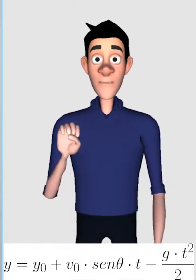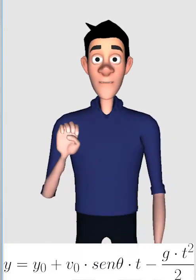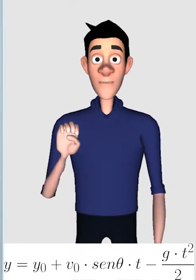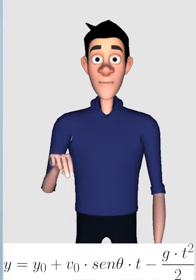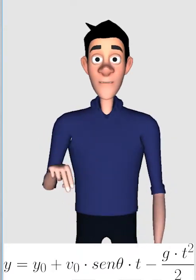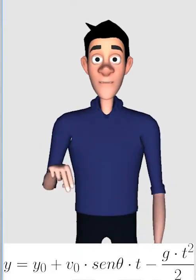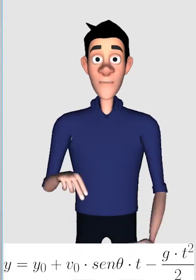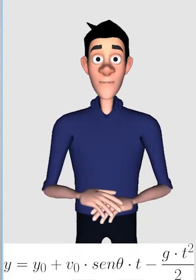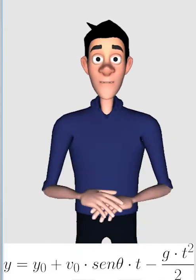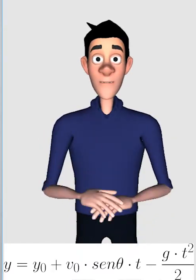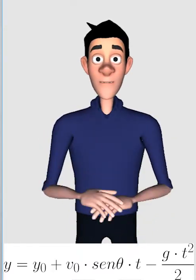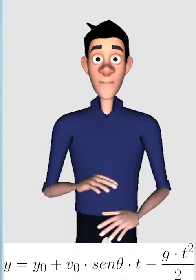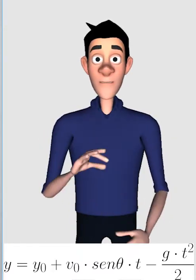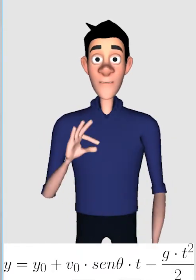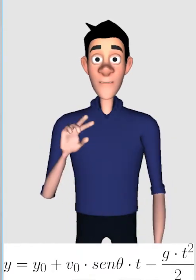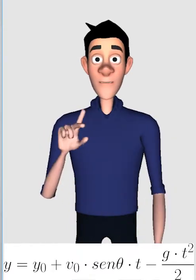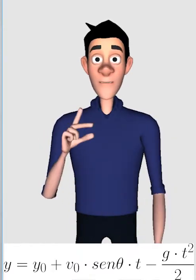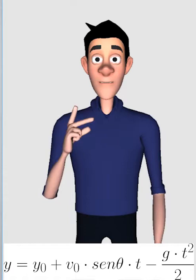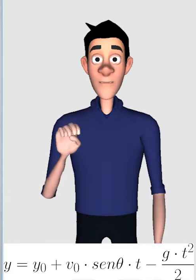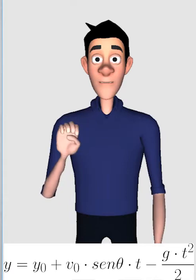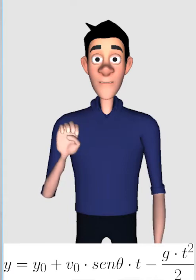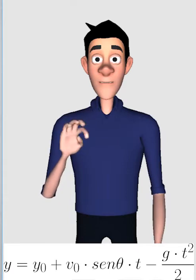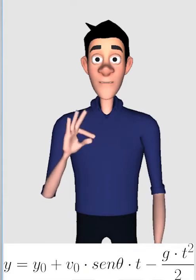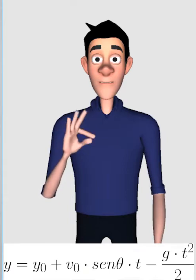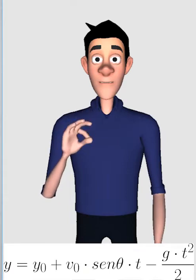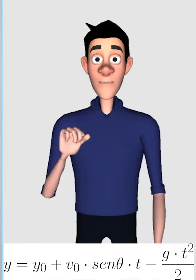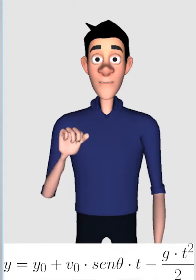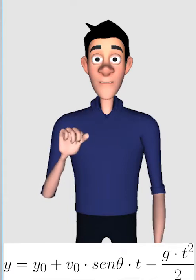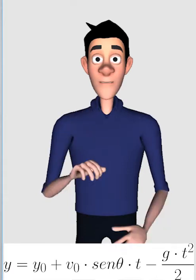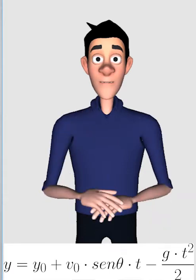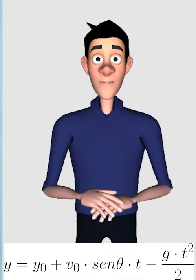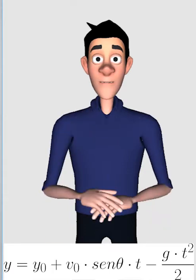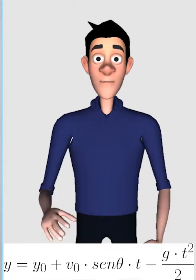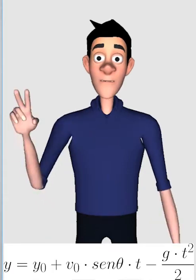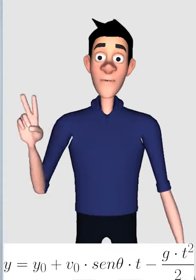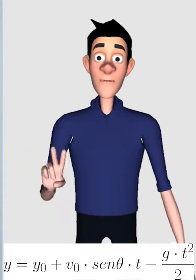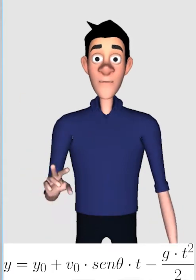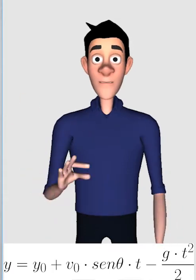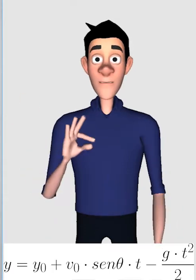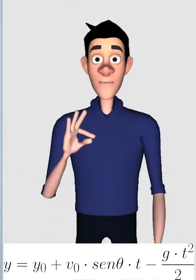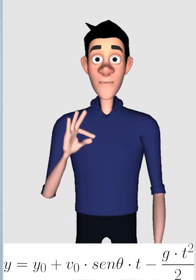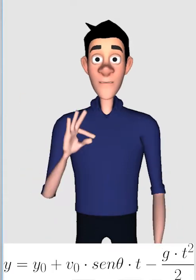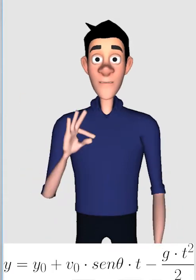do mesmo lugar, volta para o mesmo lugar, dá zero.